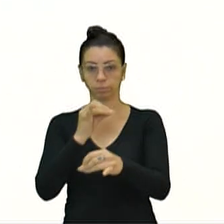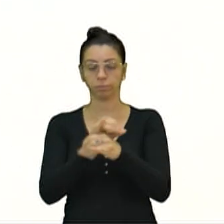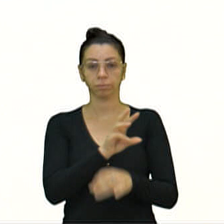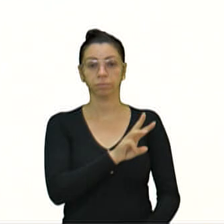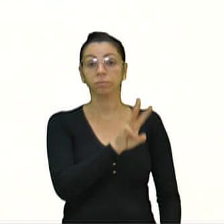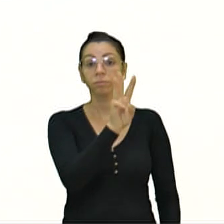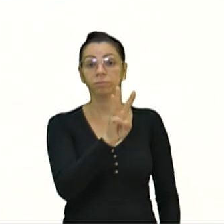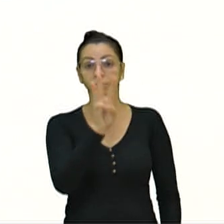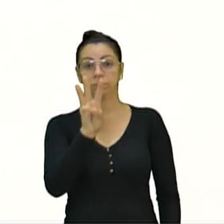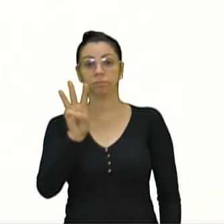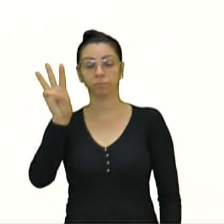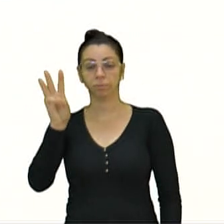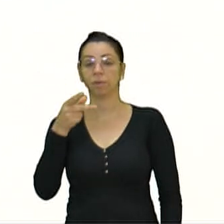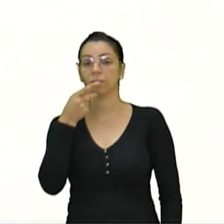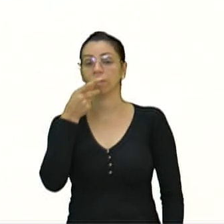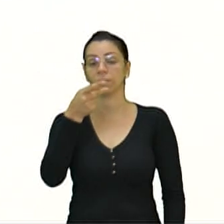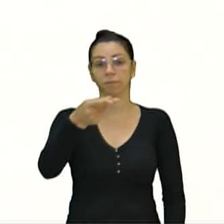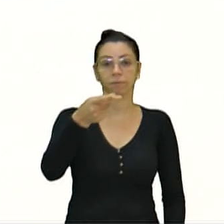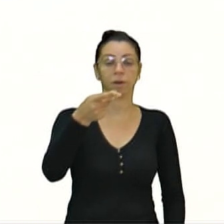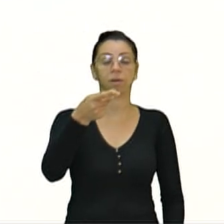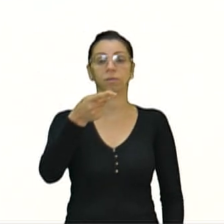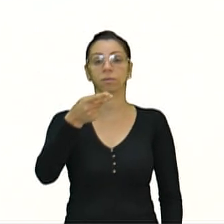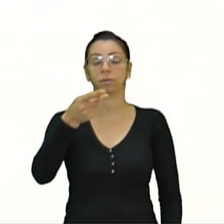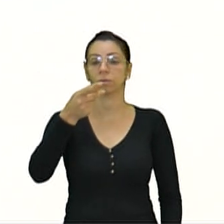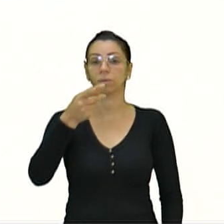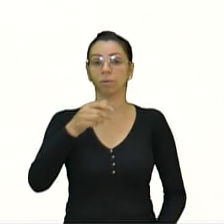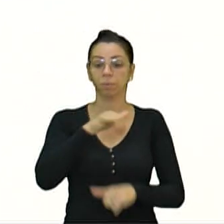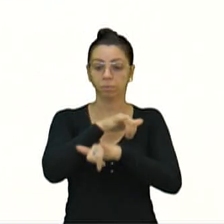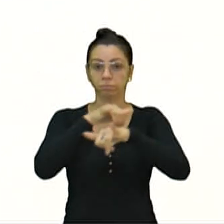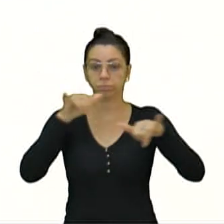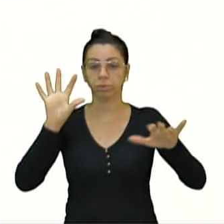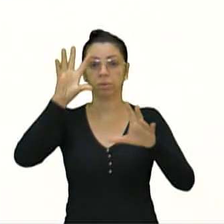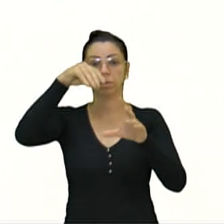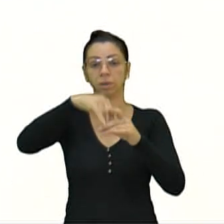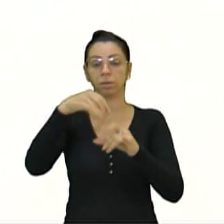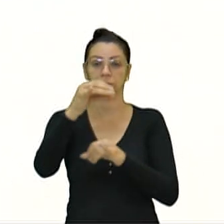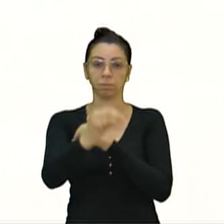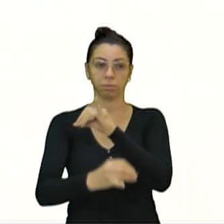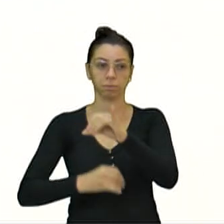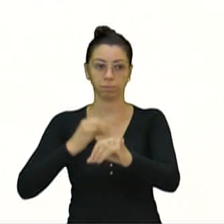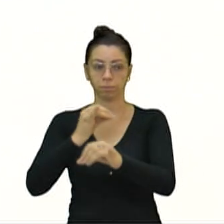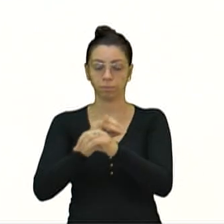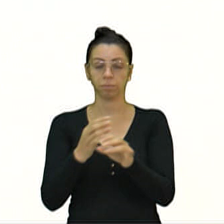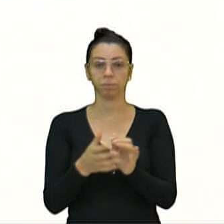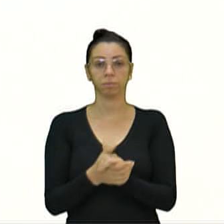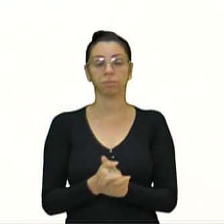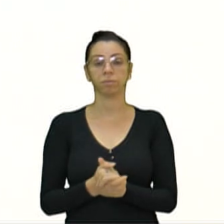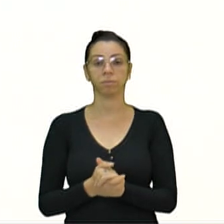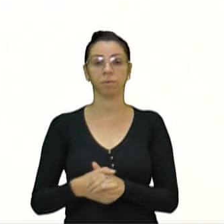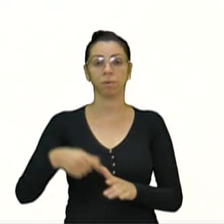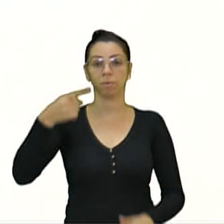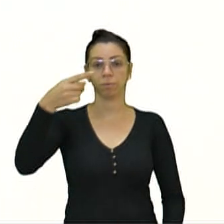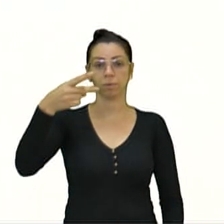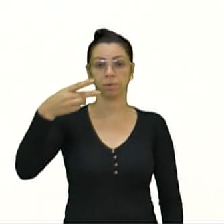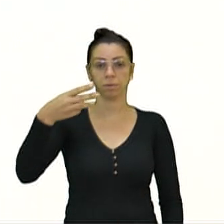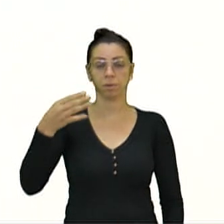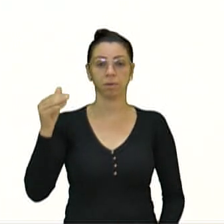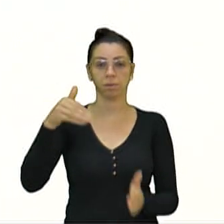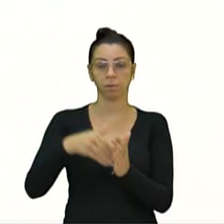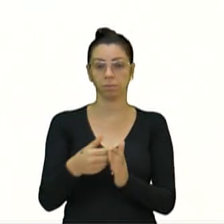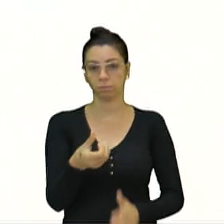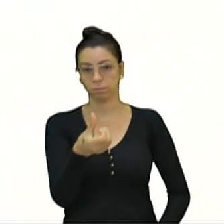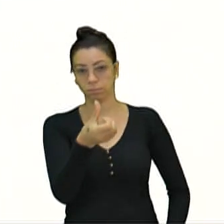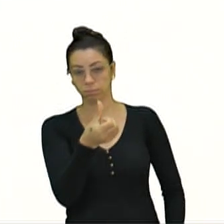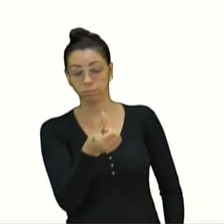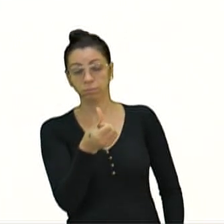site que fala justamente sobre anúncio na internet. Aqui nós temos 1, 2, 3, 4, 5, 6. Nós temos aqui 6 formas diferentes